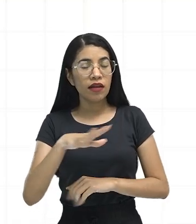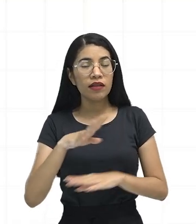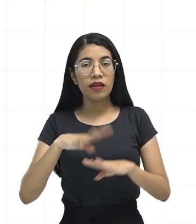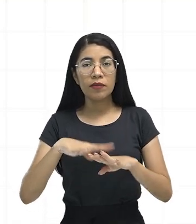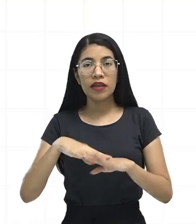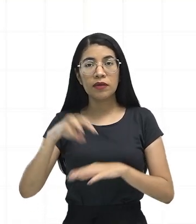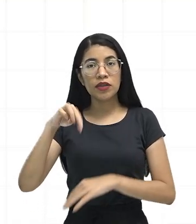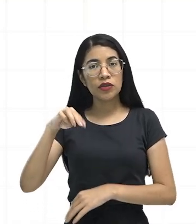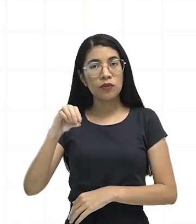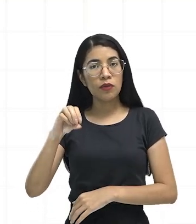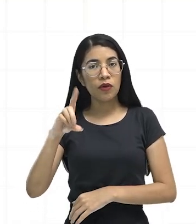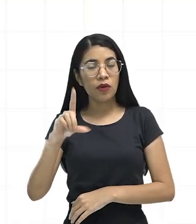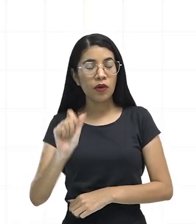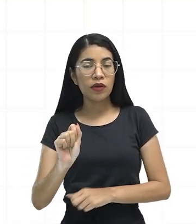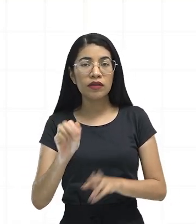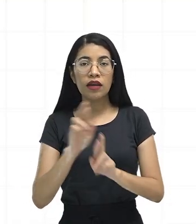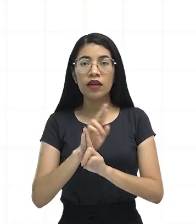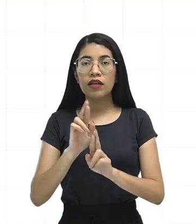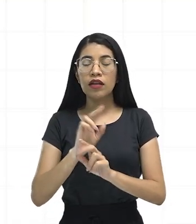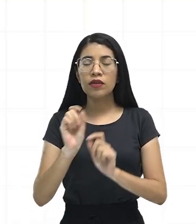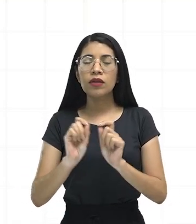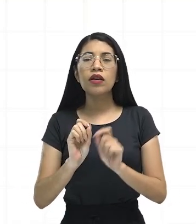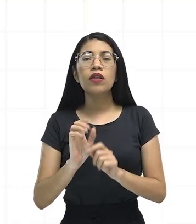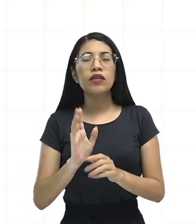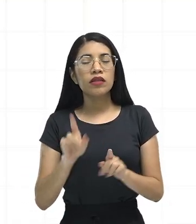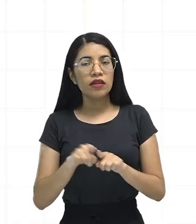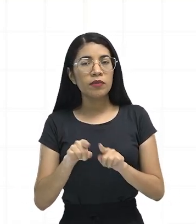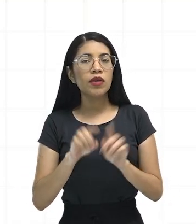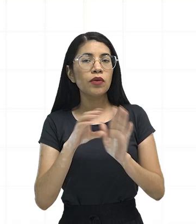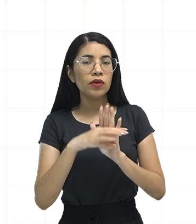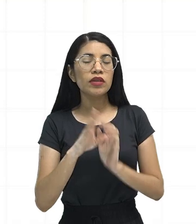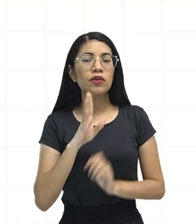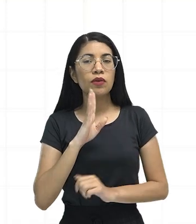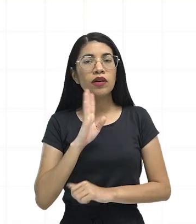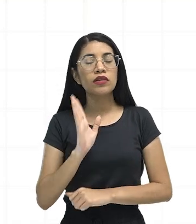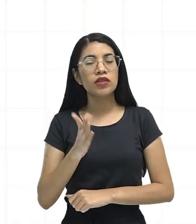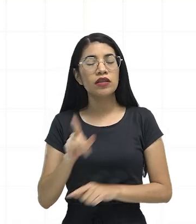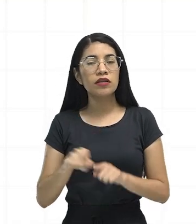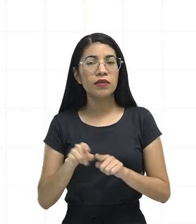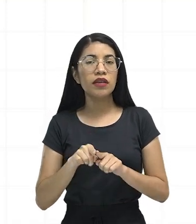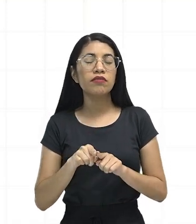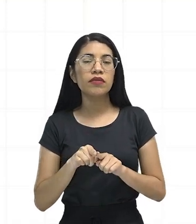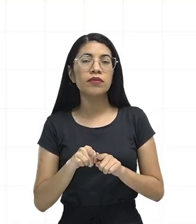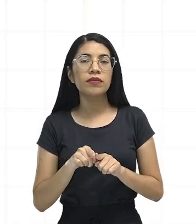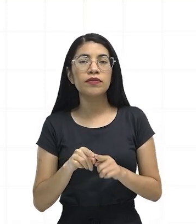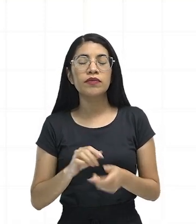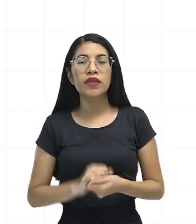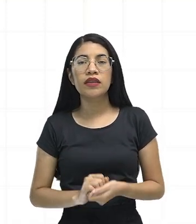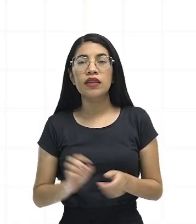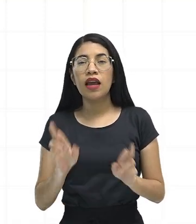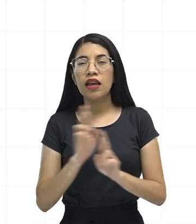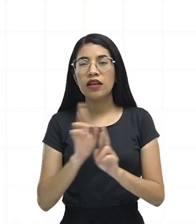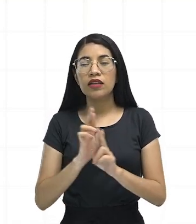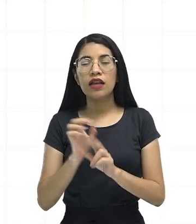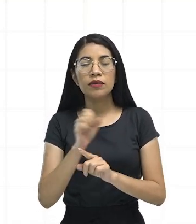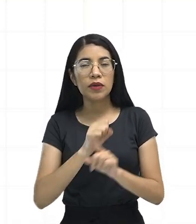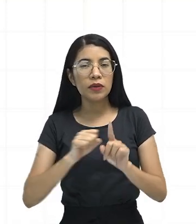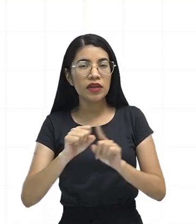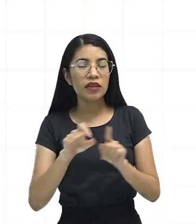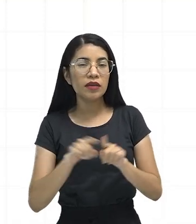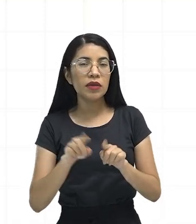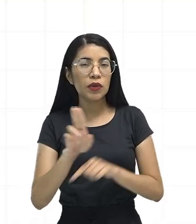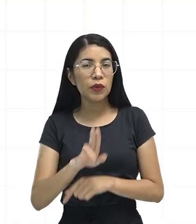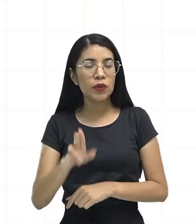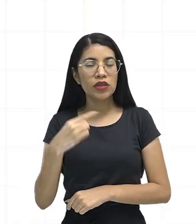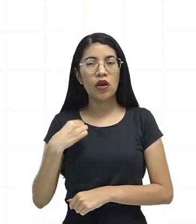matemático de moda, né, está relacionado com o conceito que a gente já conhece mesmo, né? A moda que a sociedade inventa, né? Seja